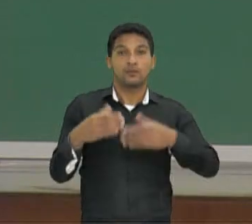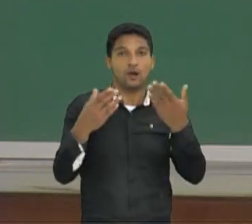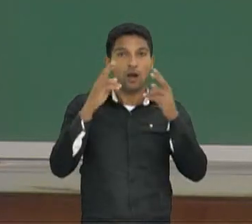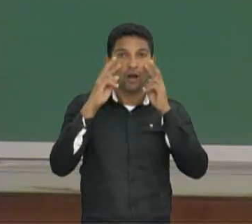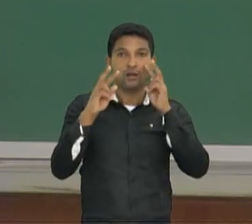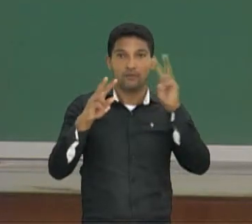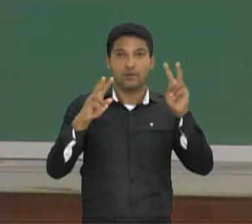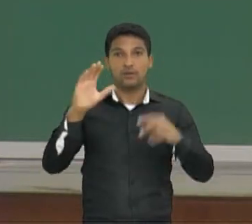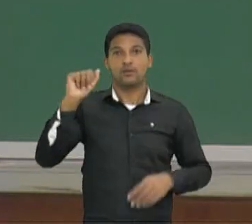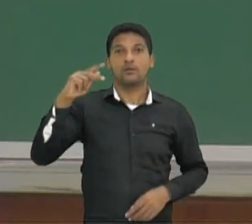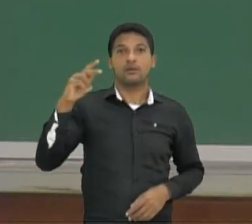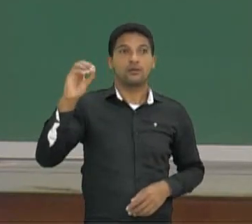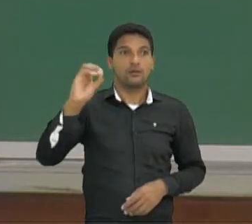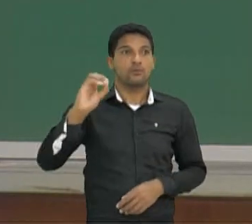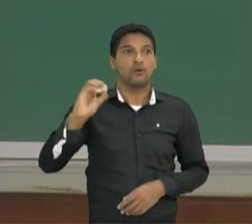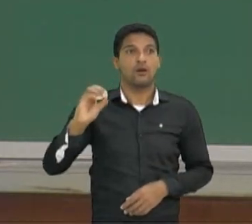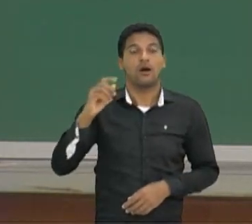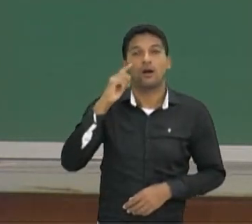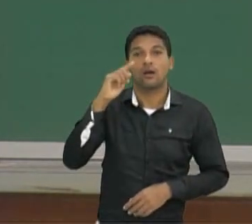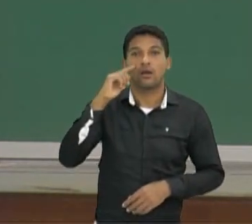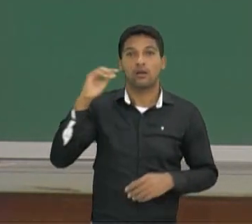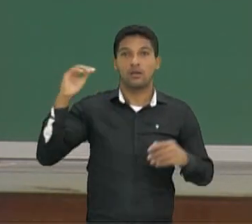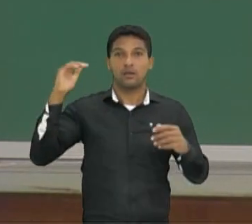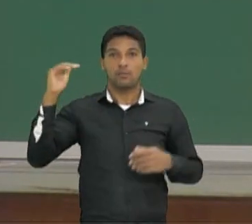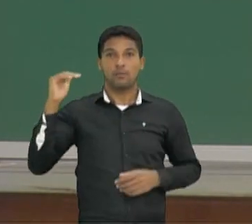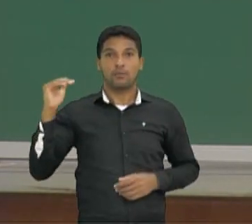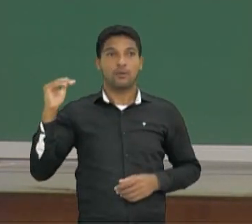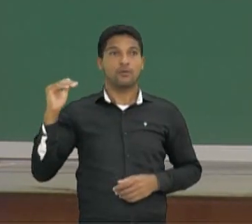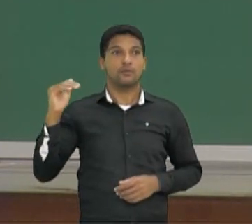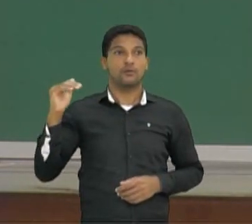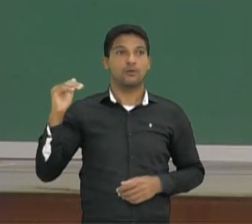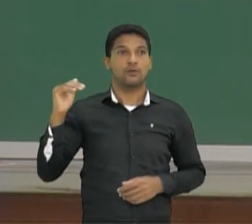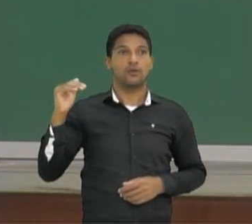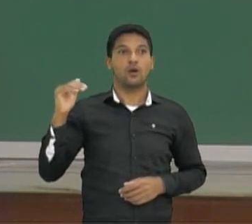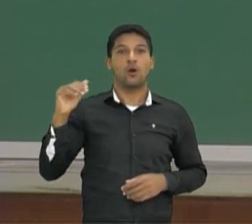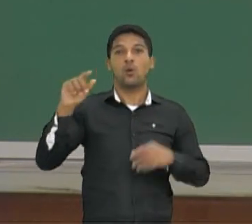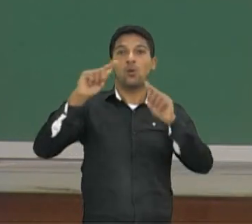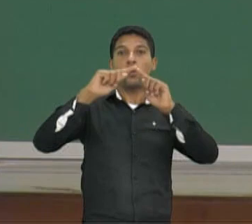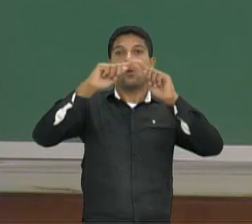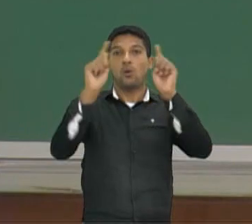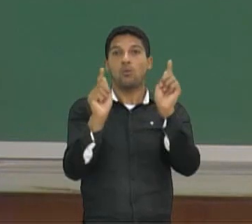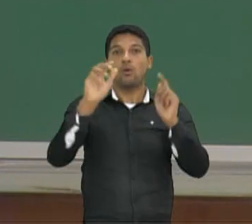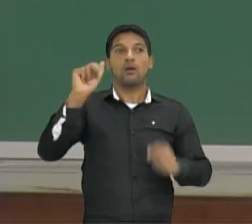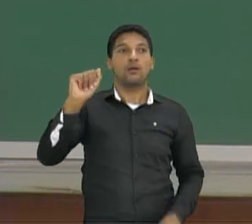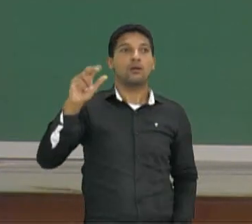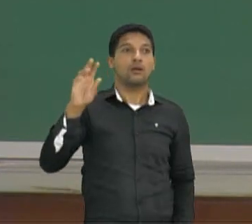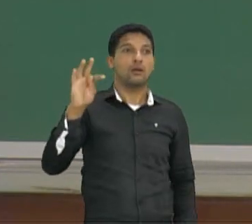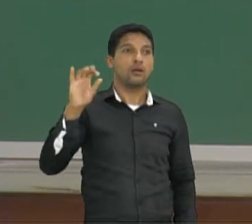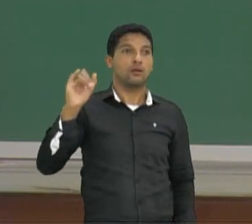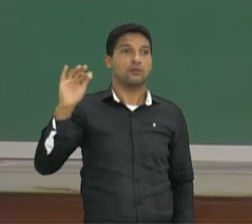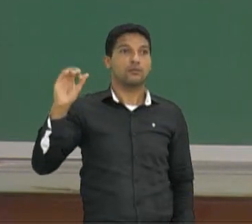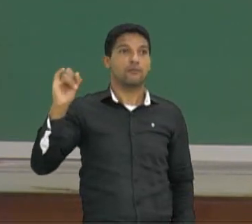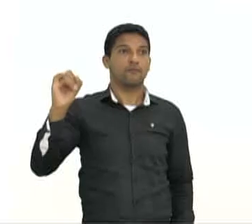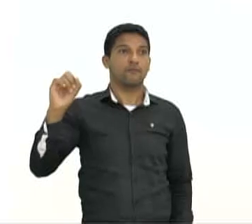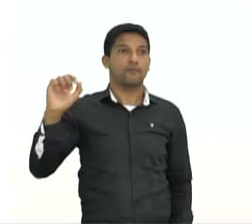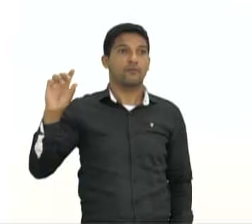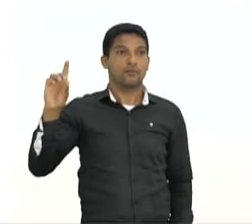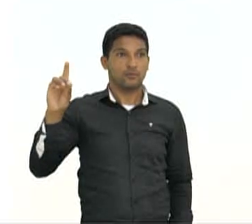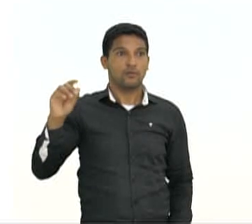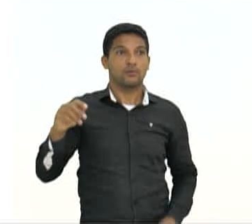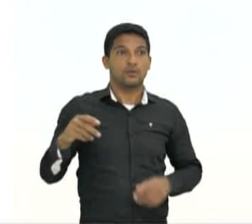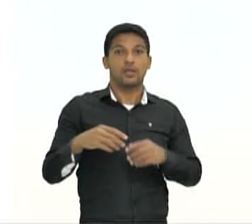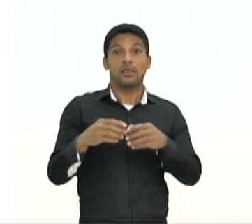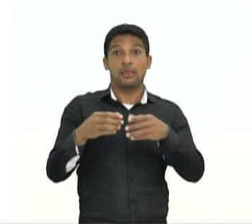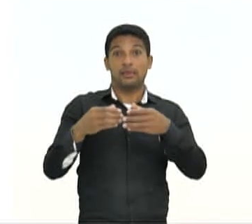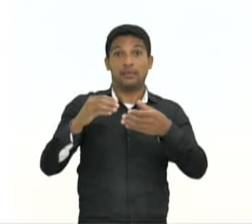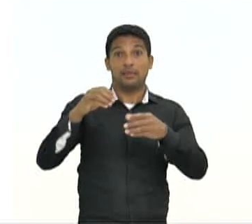fica desta maneira aqui a distribuição, né? Aqui essa parte é o outfield e essa parte do diamante para dentro é o infield.